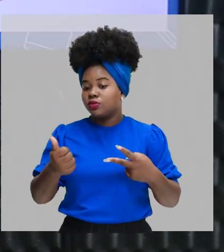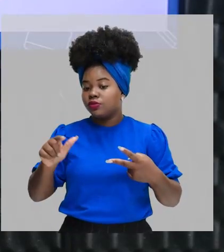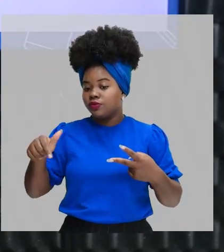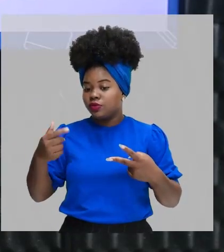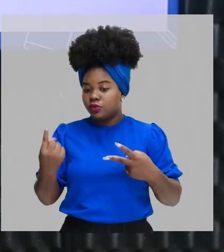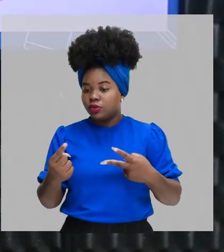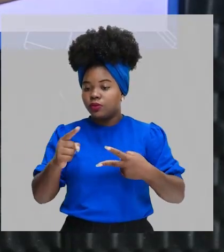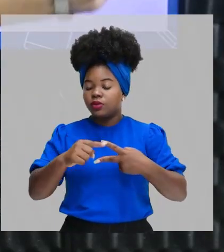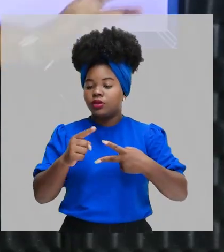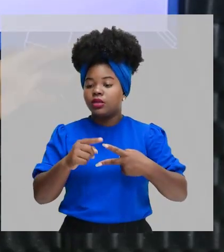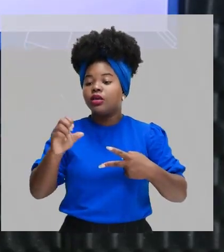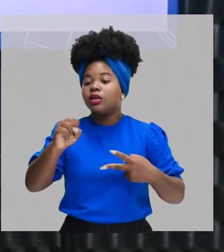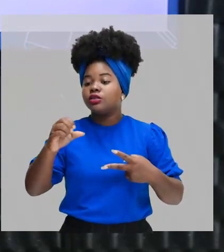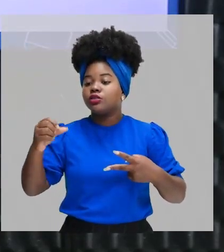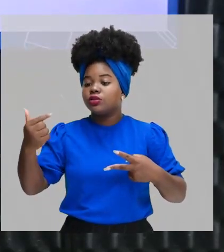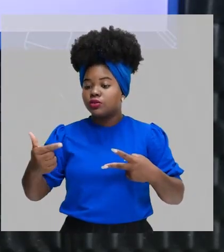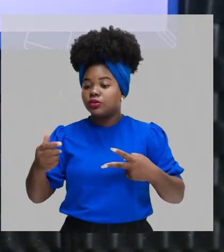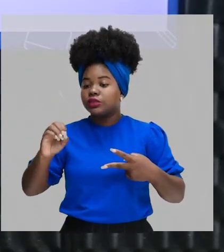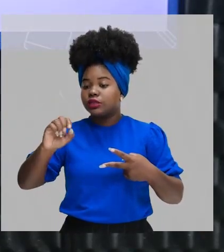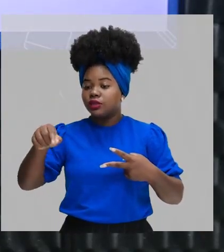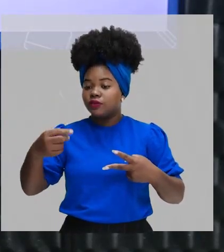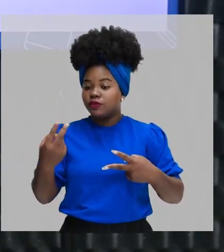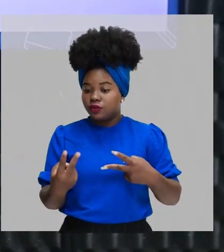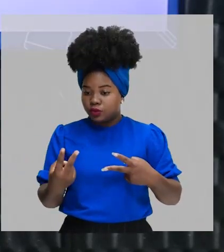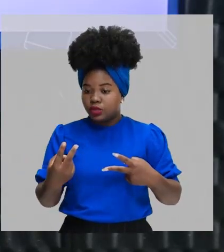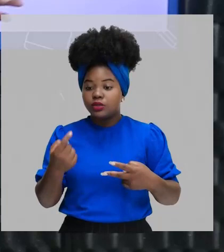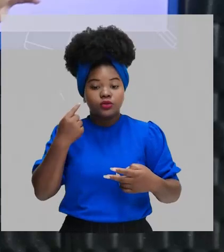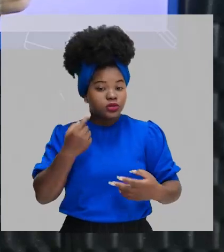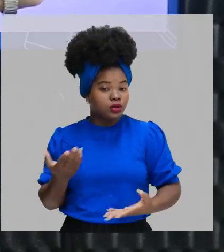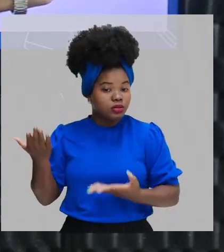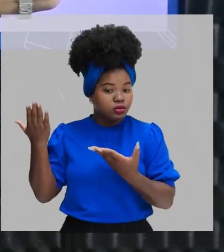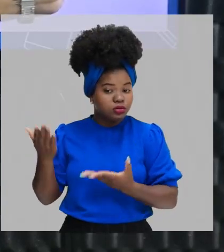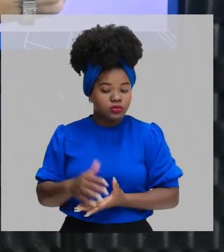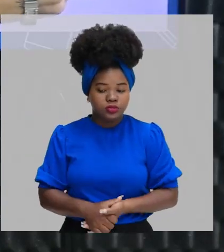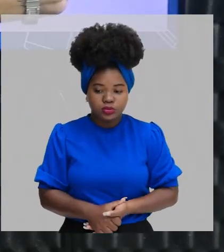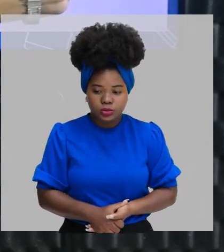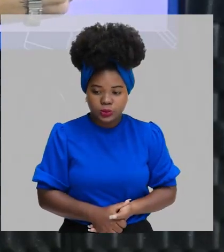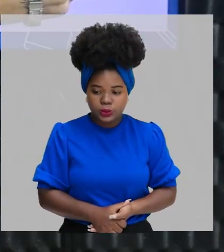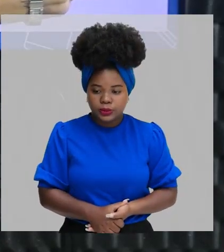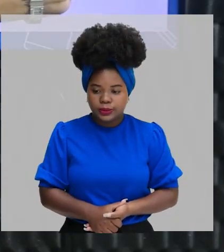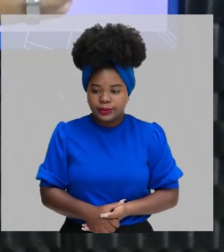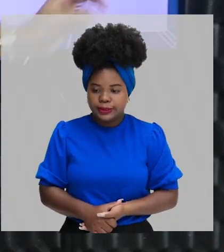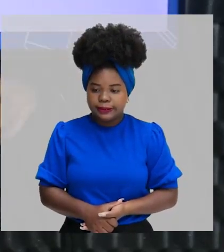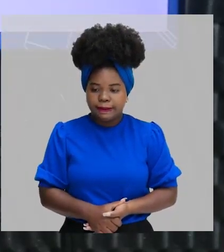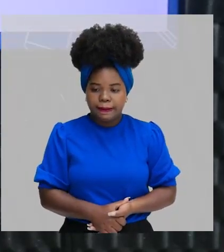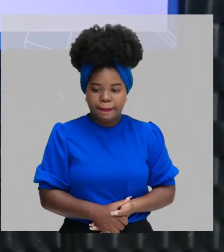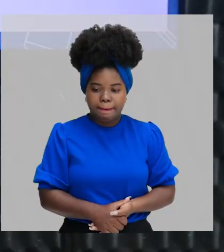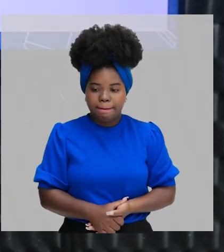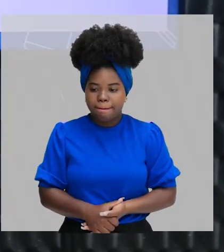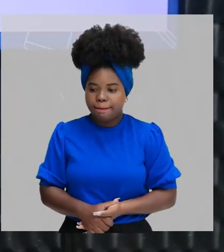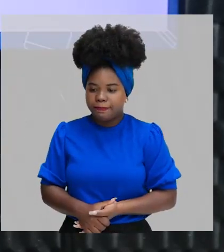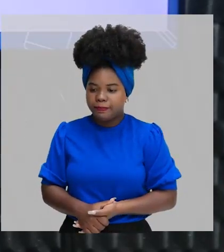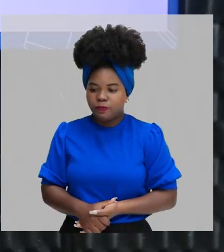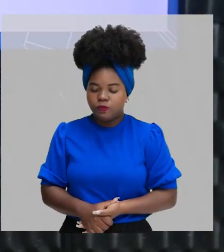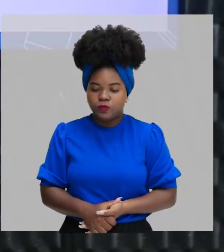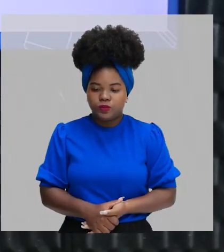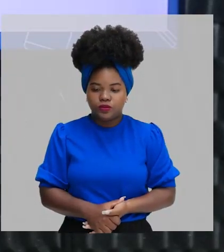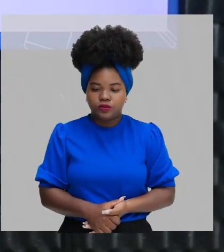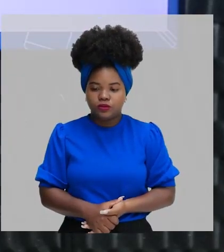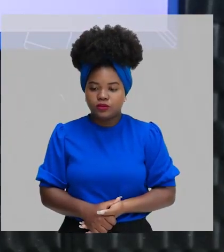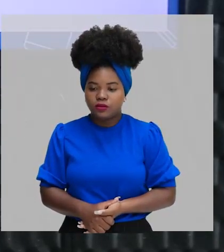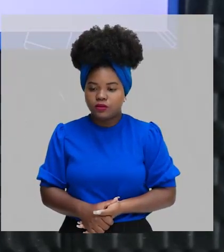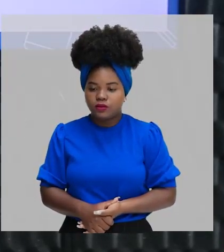SO2, 0,2, que veio desse cálculo aqui anterior, turminha, ó. 0,2 do